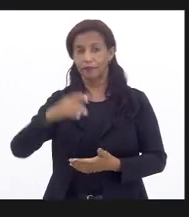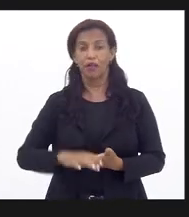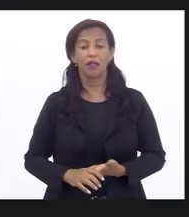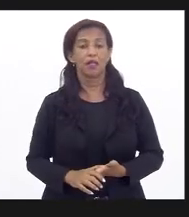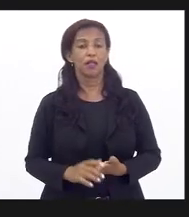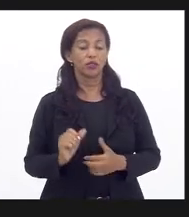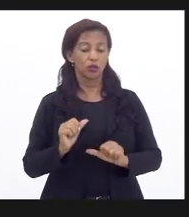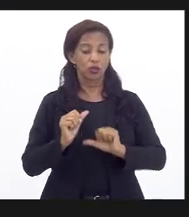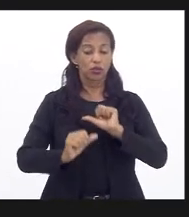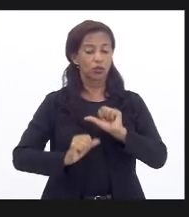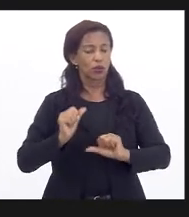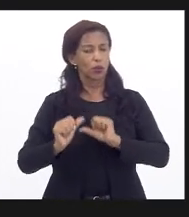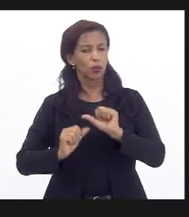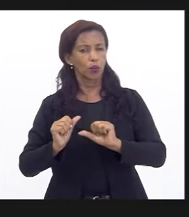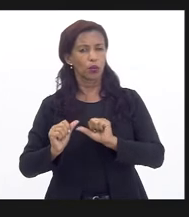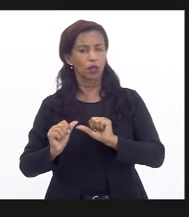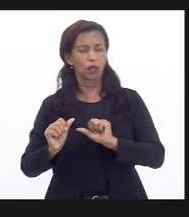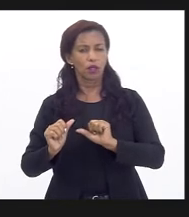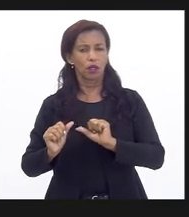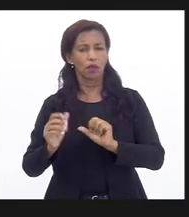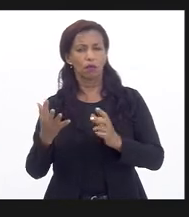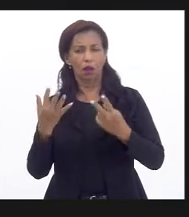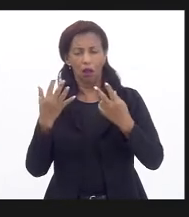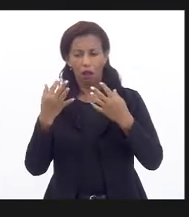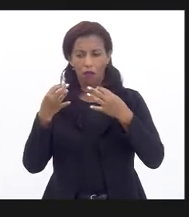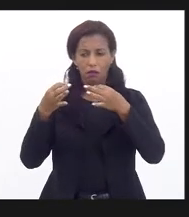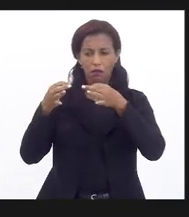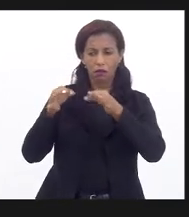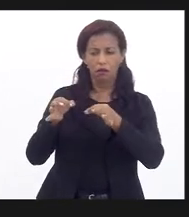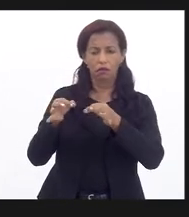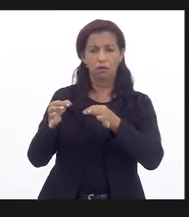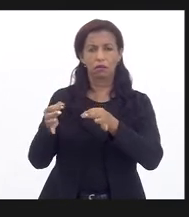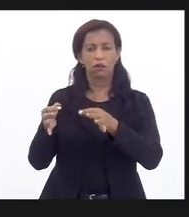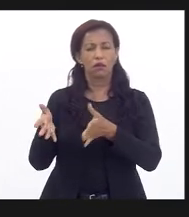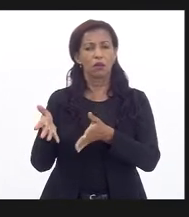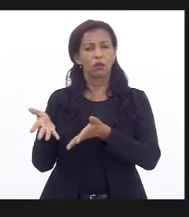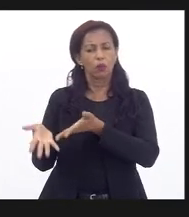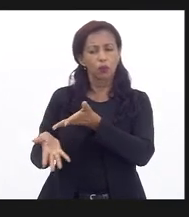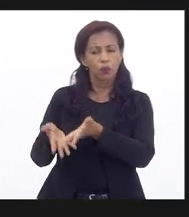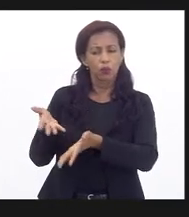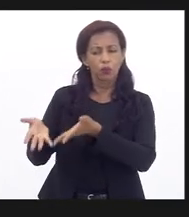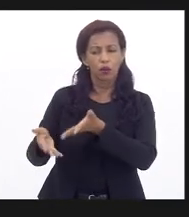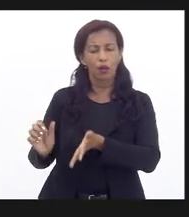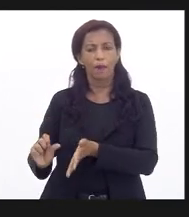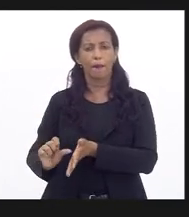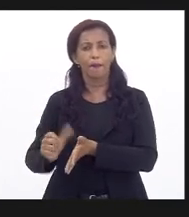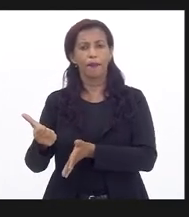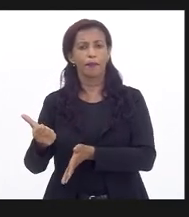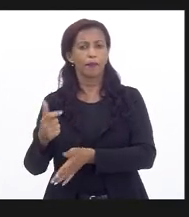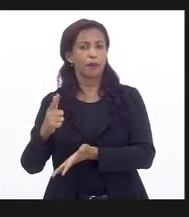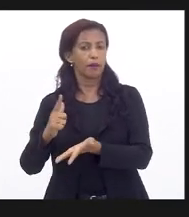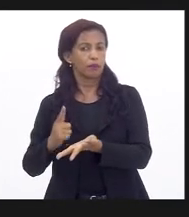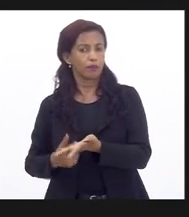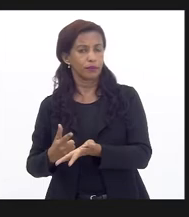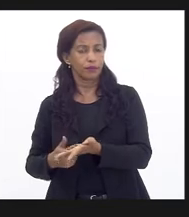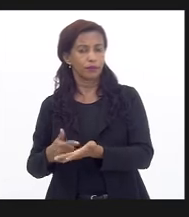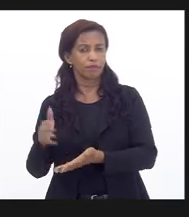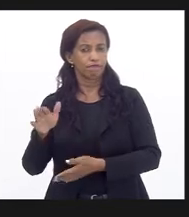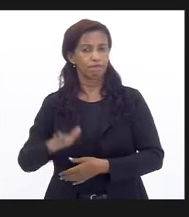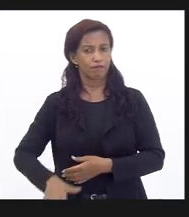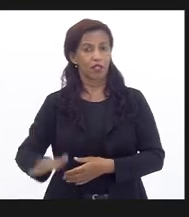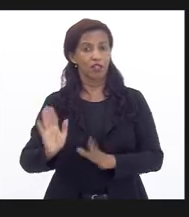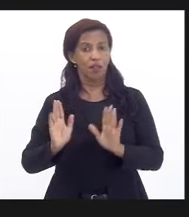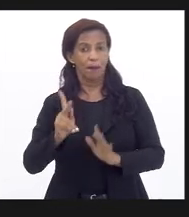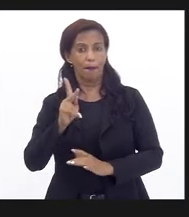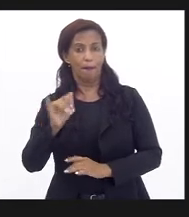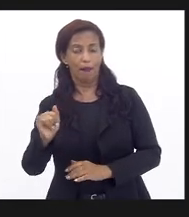estão mudando o diálogo acerca da atenção e educação da primeira infância, já que pais, educadores,